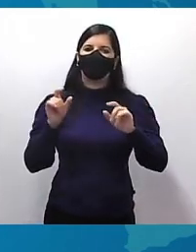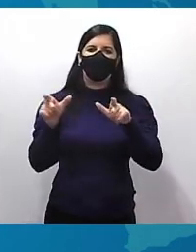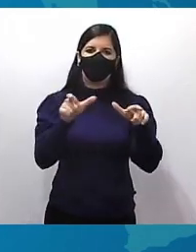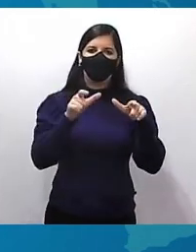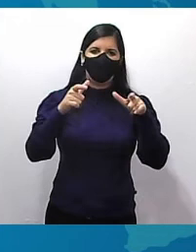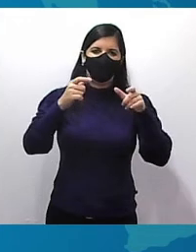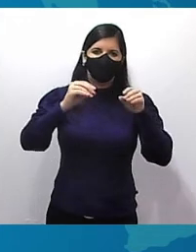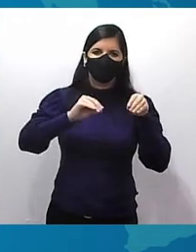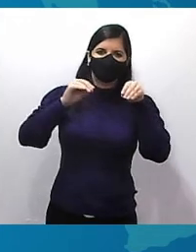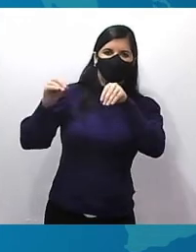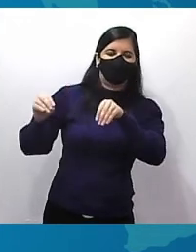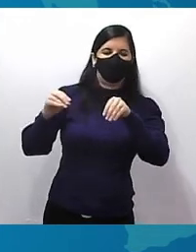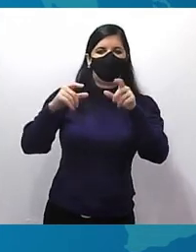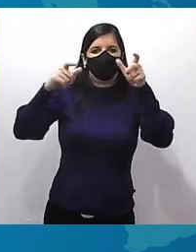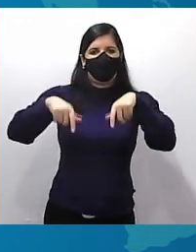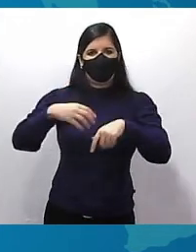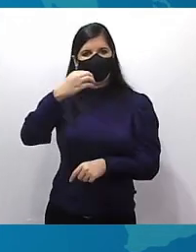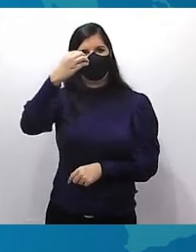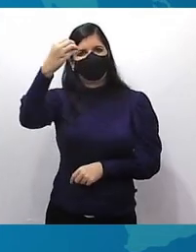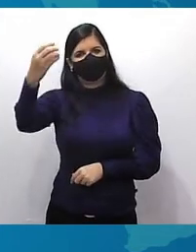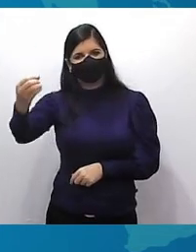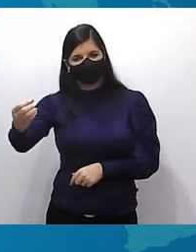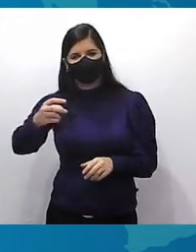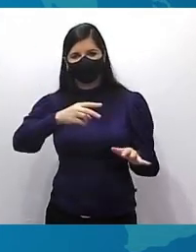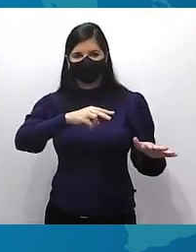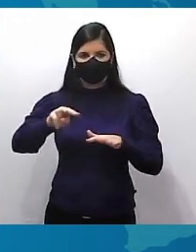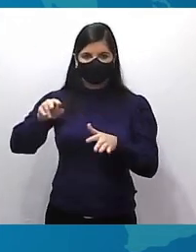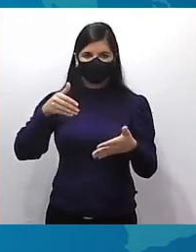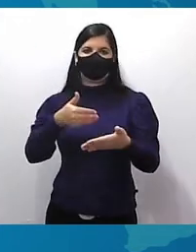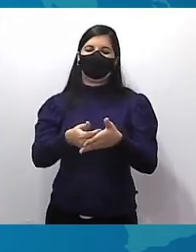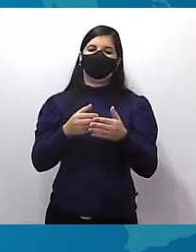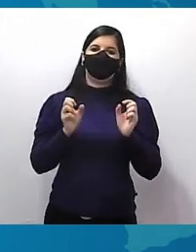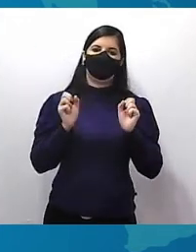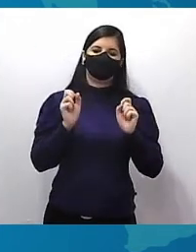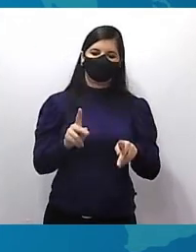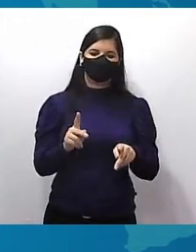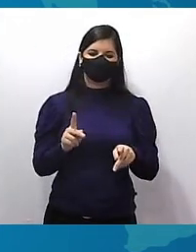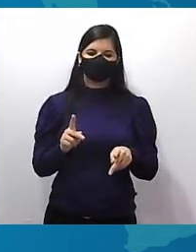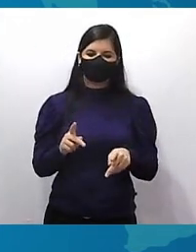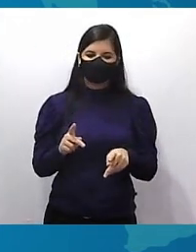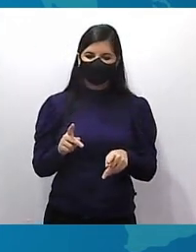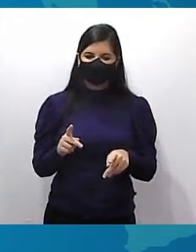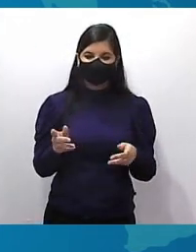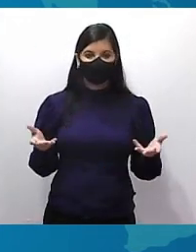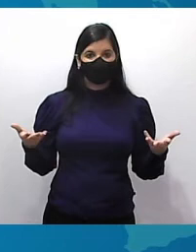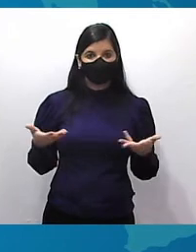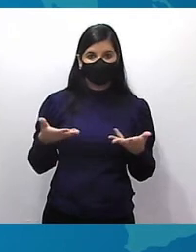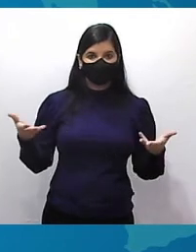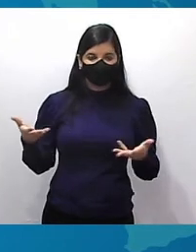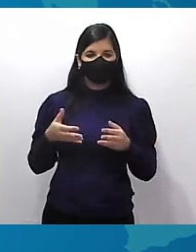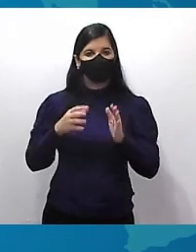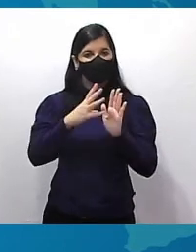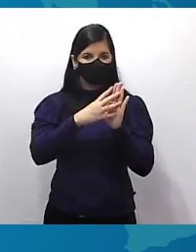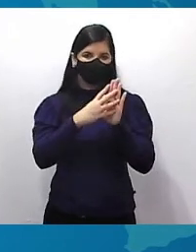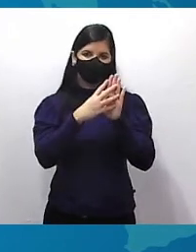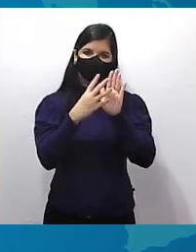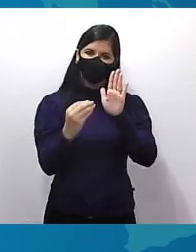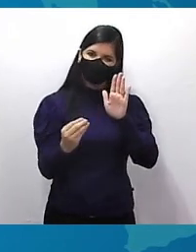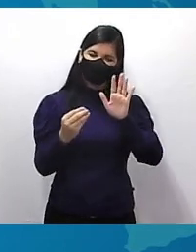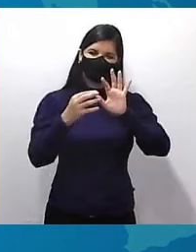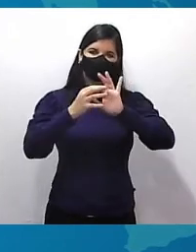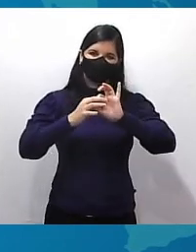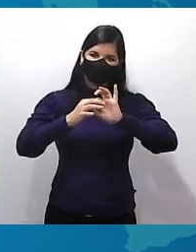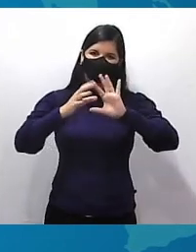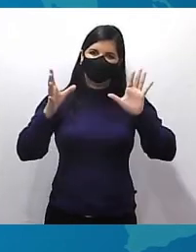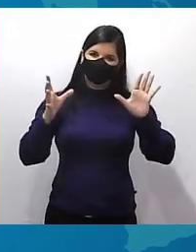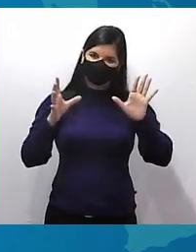você vai e com quem na próxima semana, ok? Então, olha só aí o modelinho que você já pode